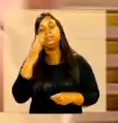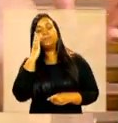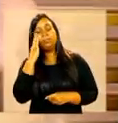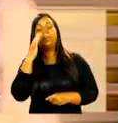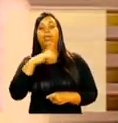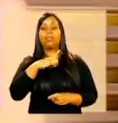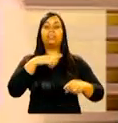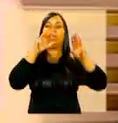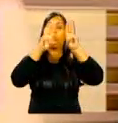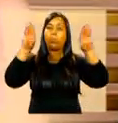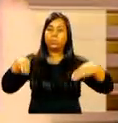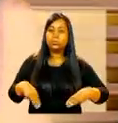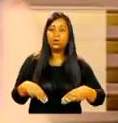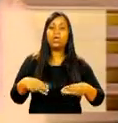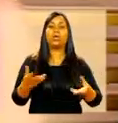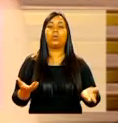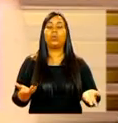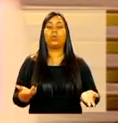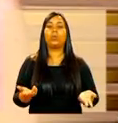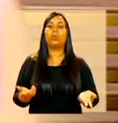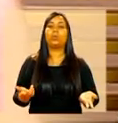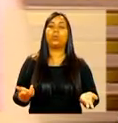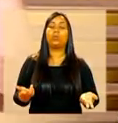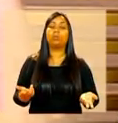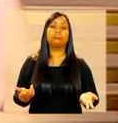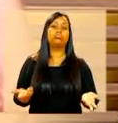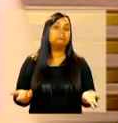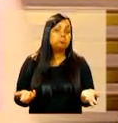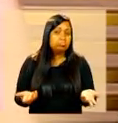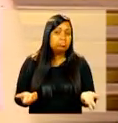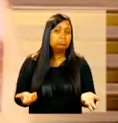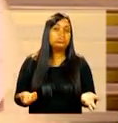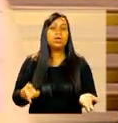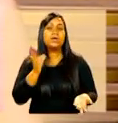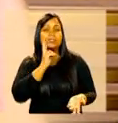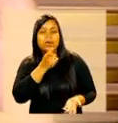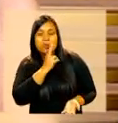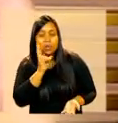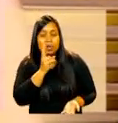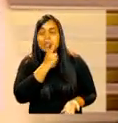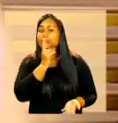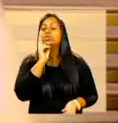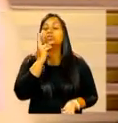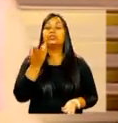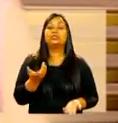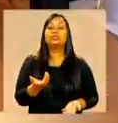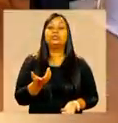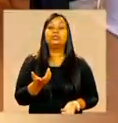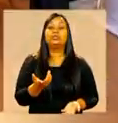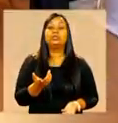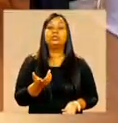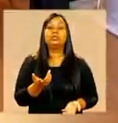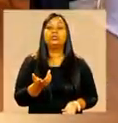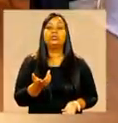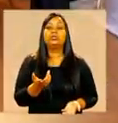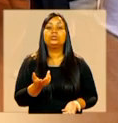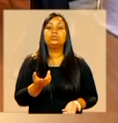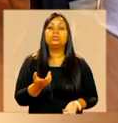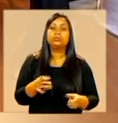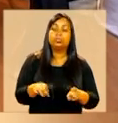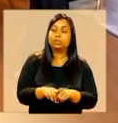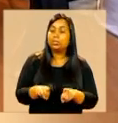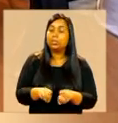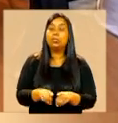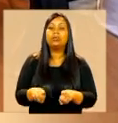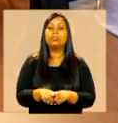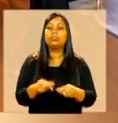que tem um museu, que tem enfim, um restaurante, às vezes um ponto fora ali do buchicho que você